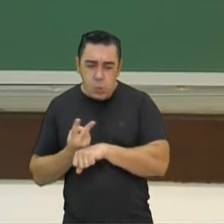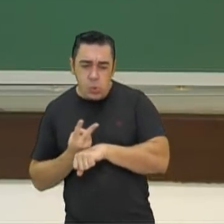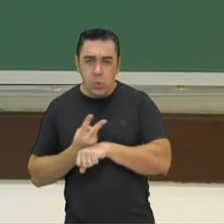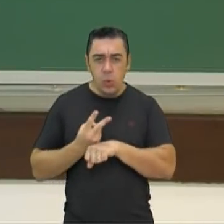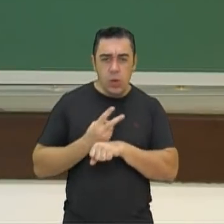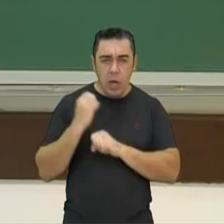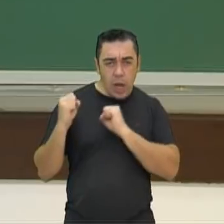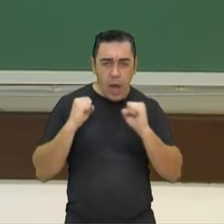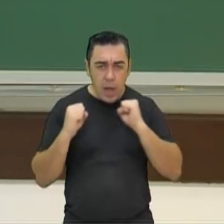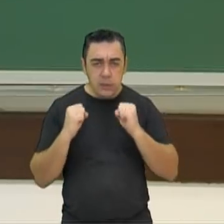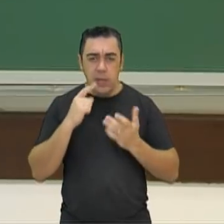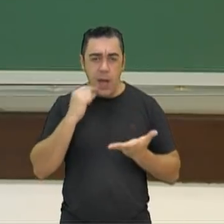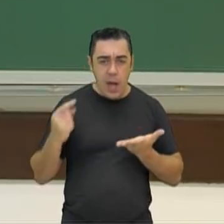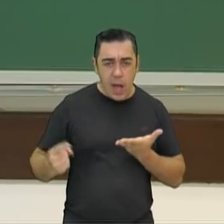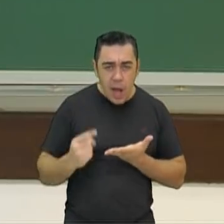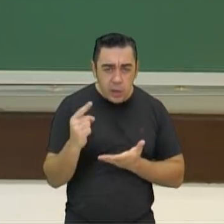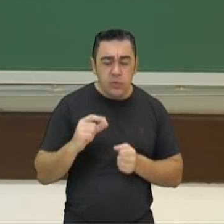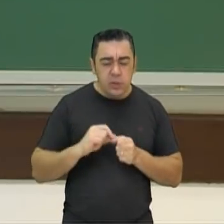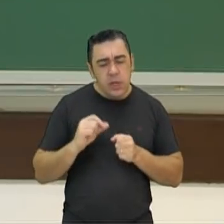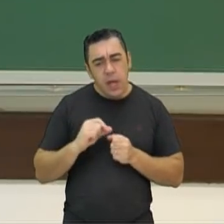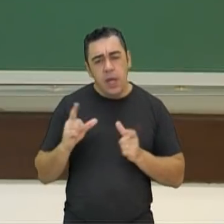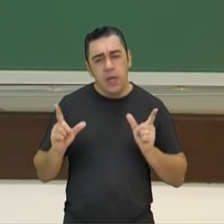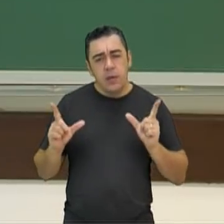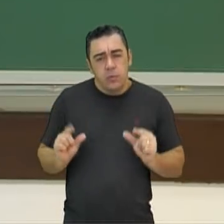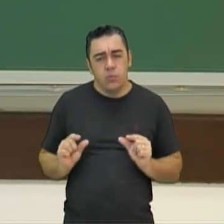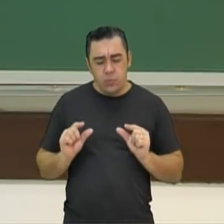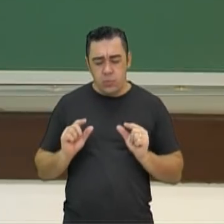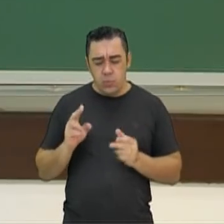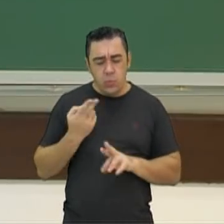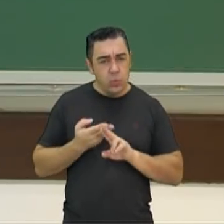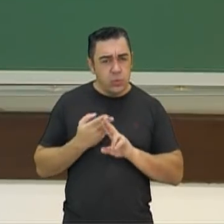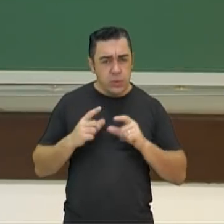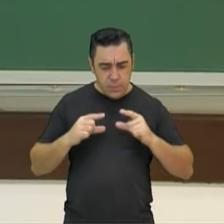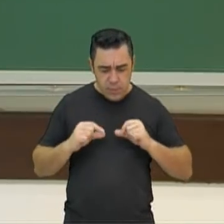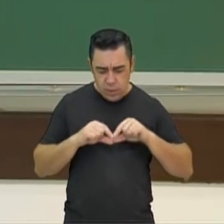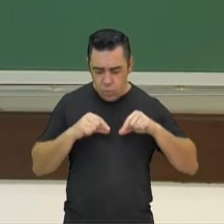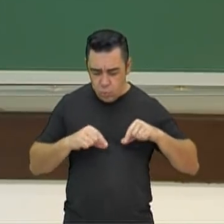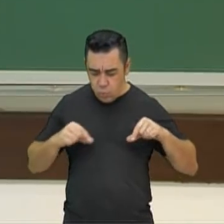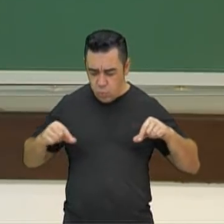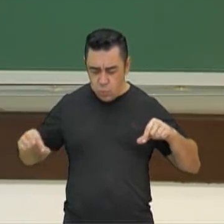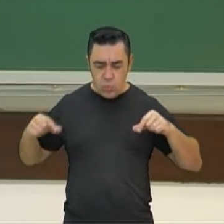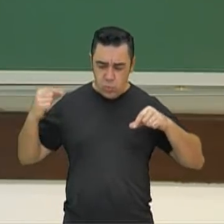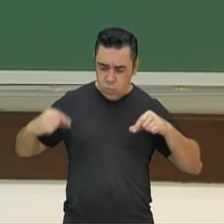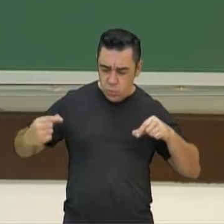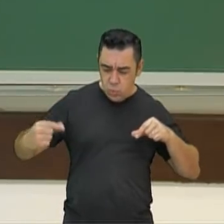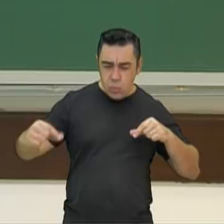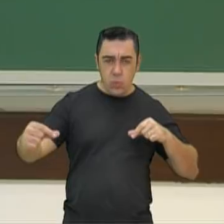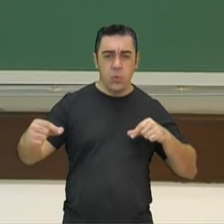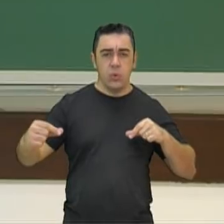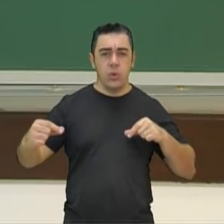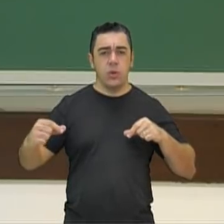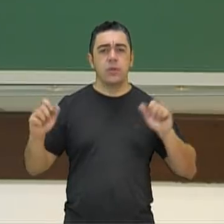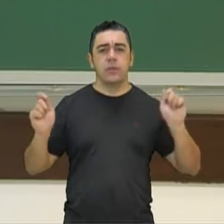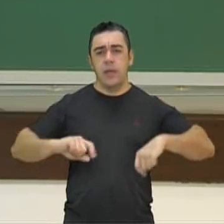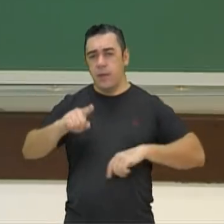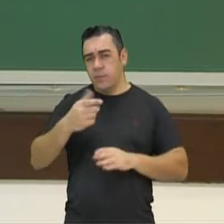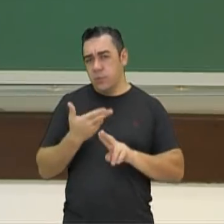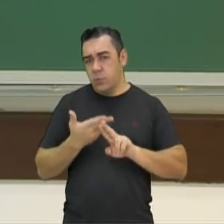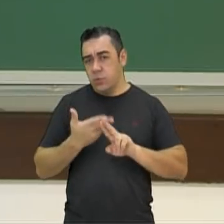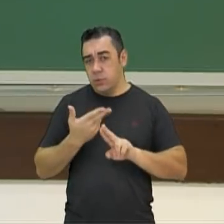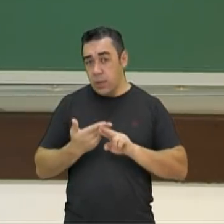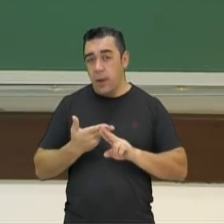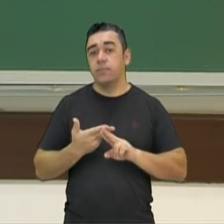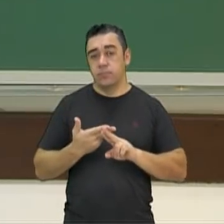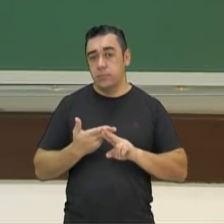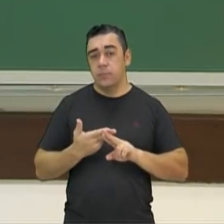né, alguns joguinhos diferentes que você usa menos casas. Então, Você pode usar Minas Casas para algumas práticas,